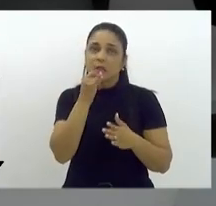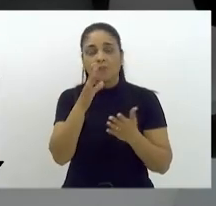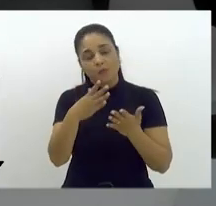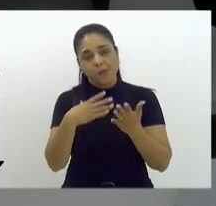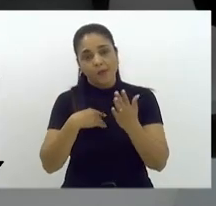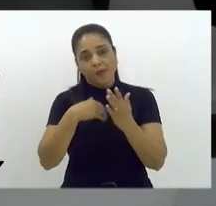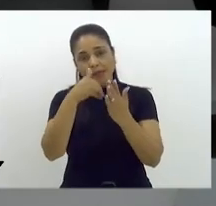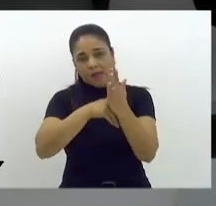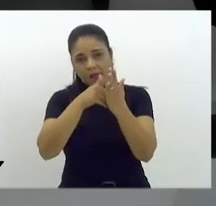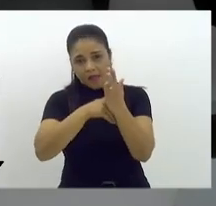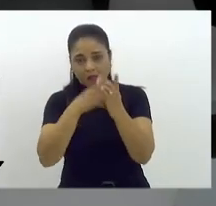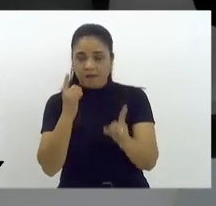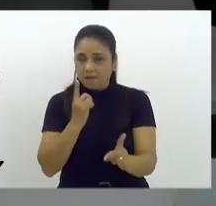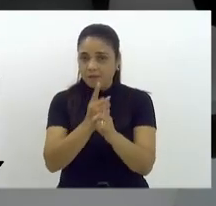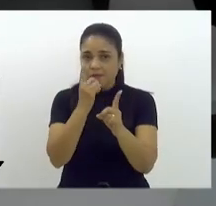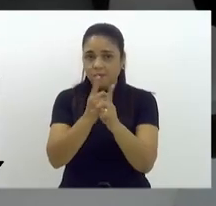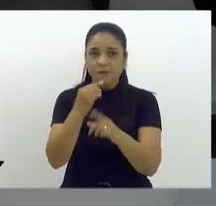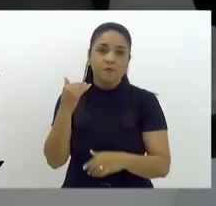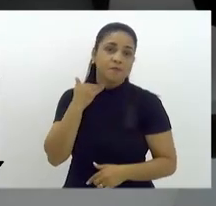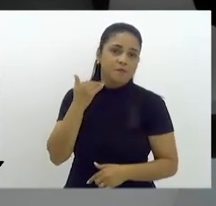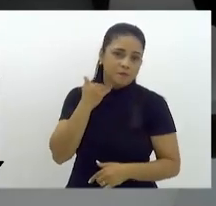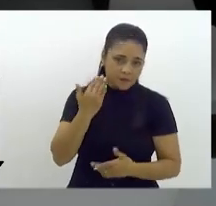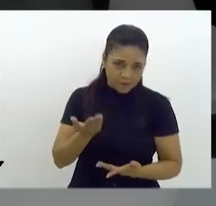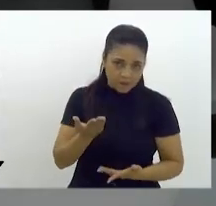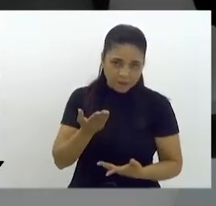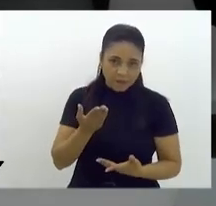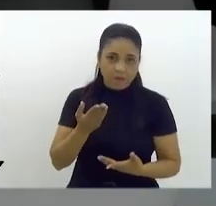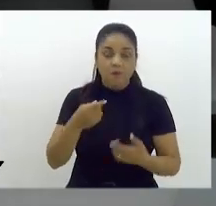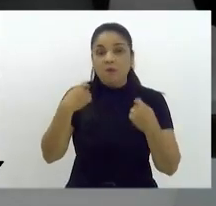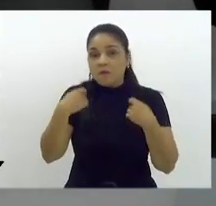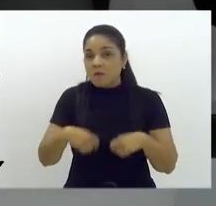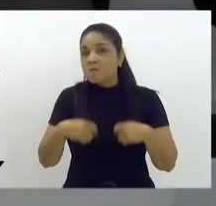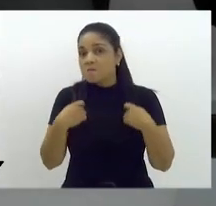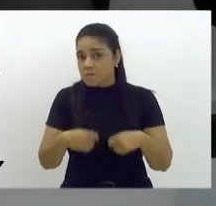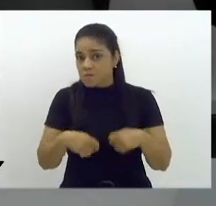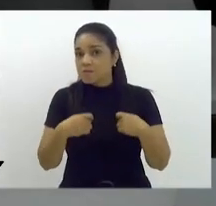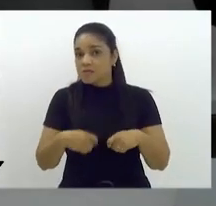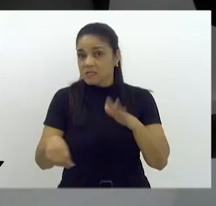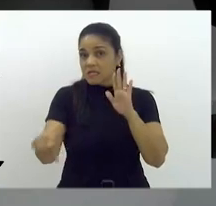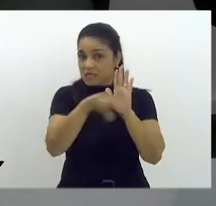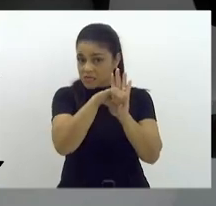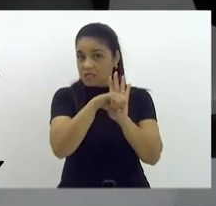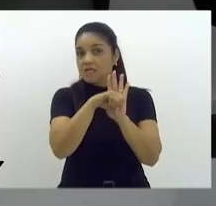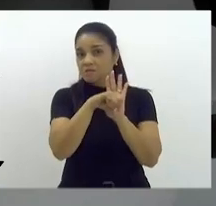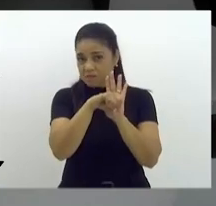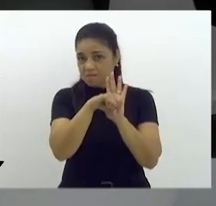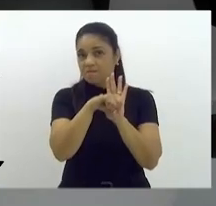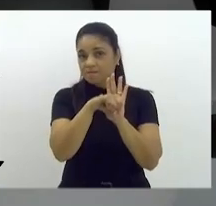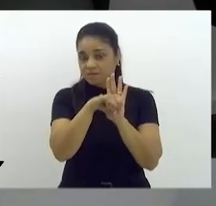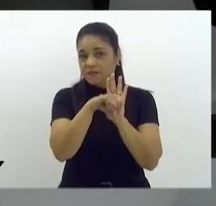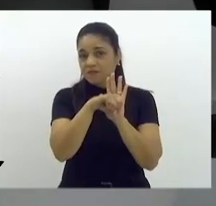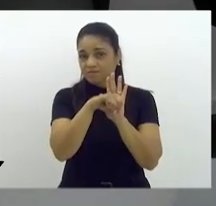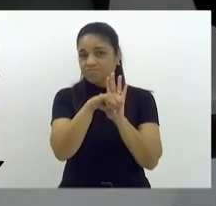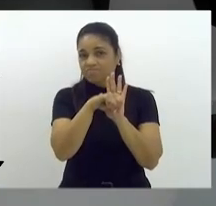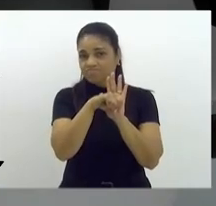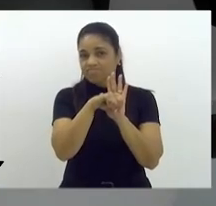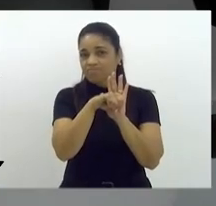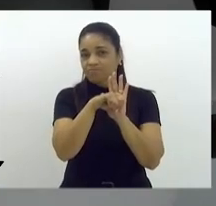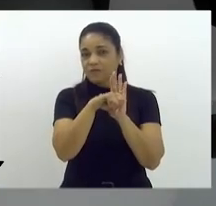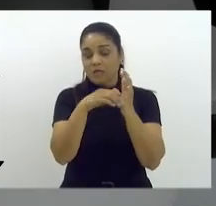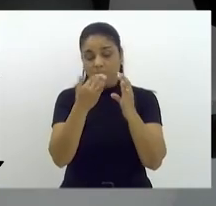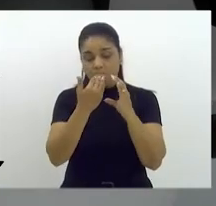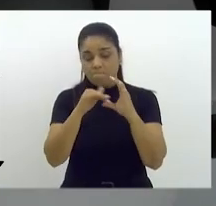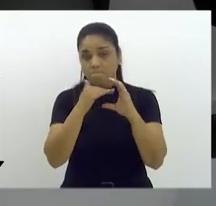bancário que nós precisamos muitas vezes em crimes são cometidos e-mail digital